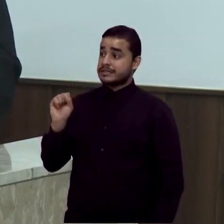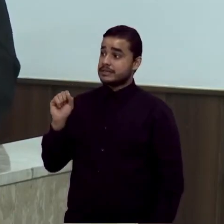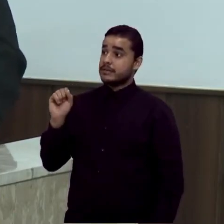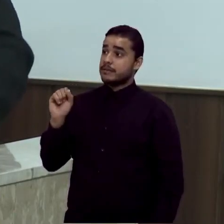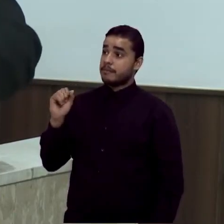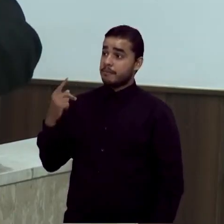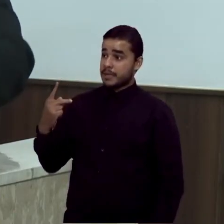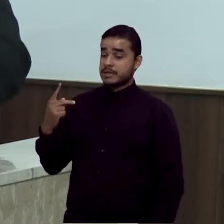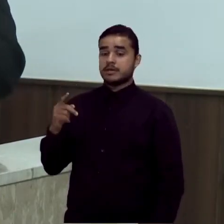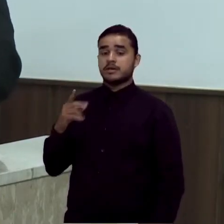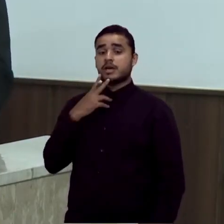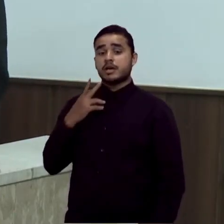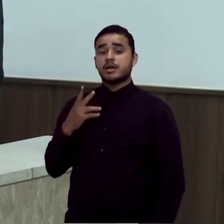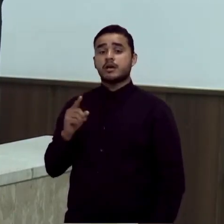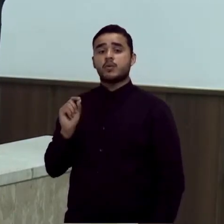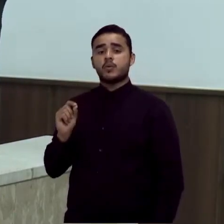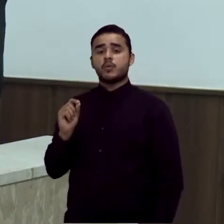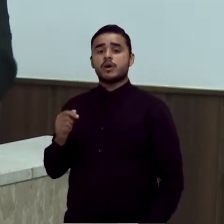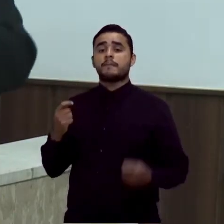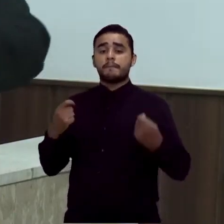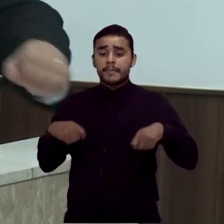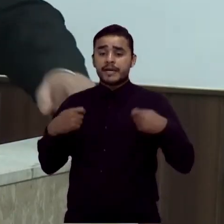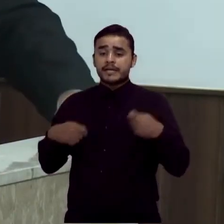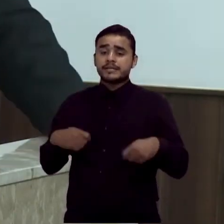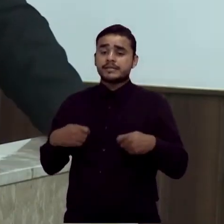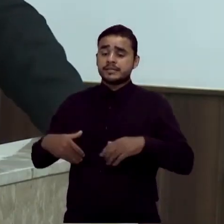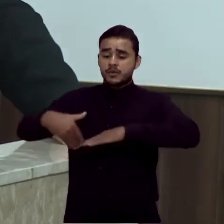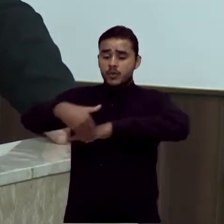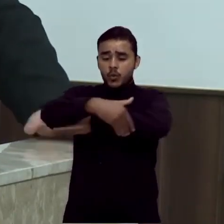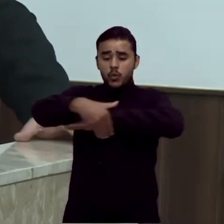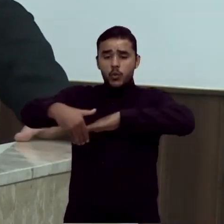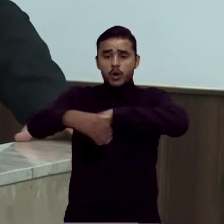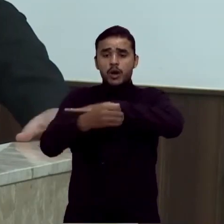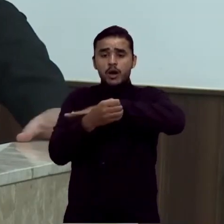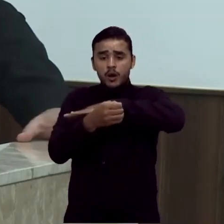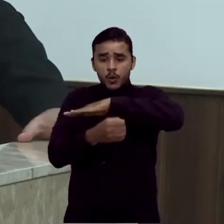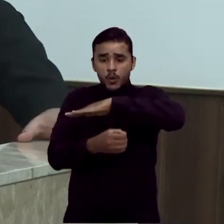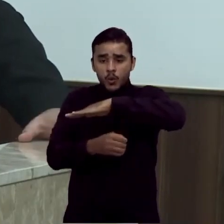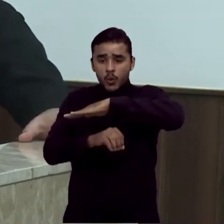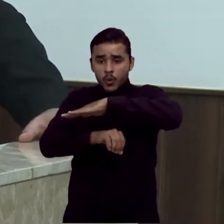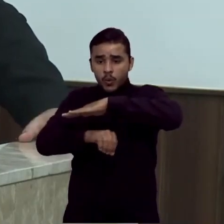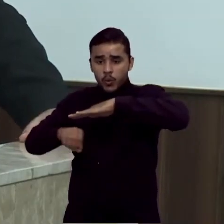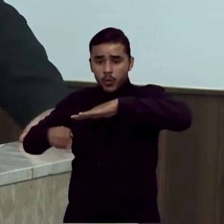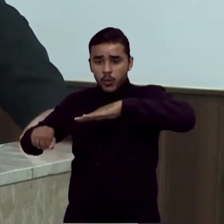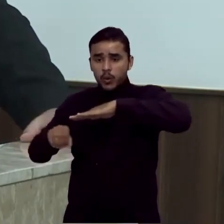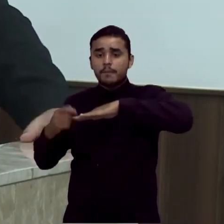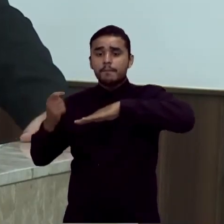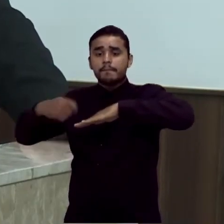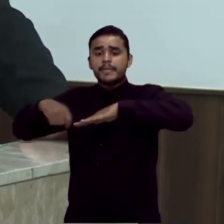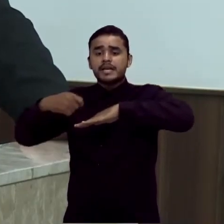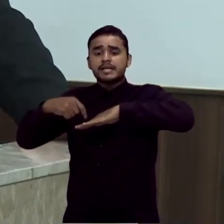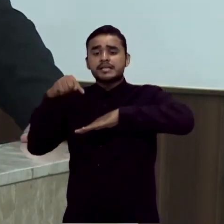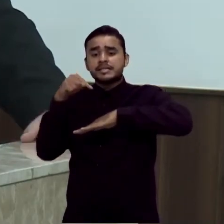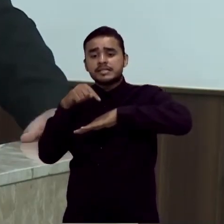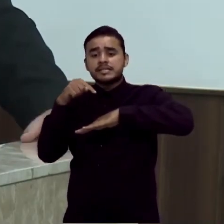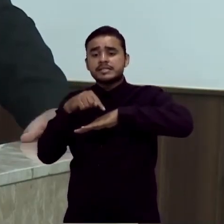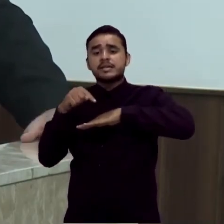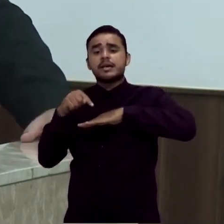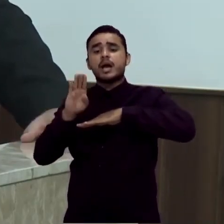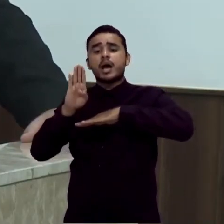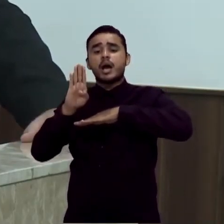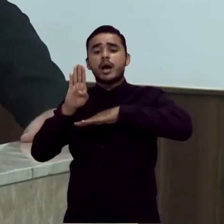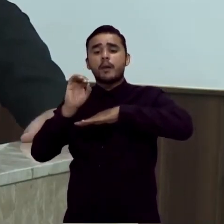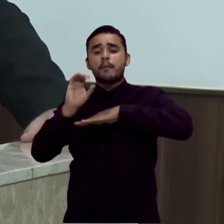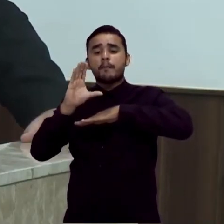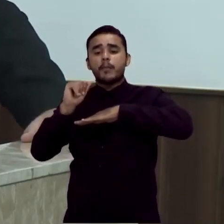a questão da boca de lobo inteligente. Nós sabemos que na quadra chuvosa, um dos principais problemas